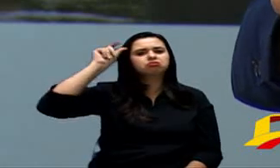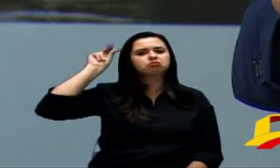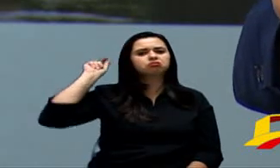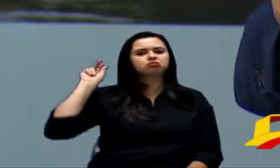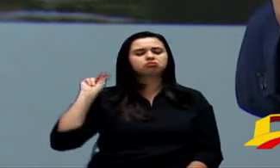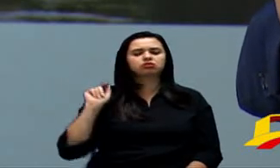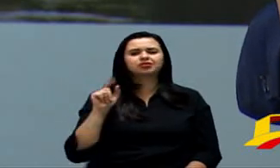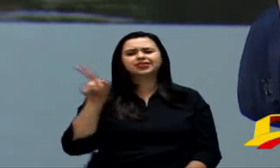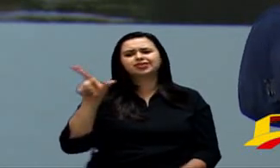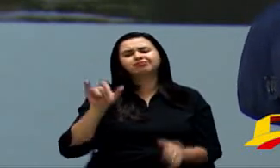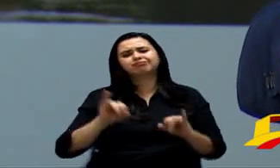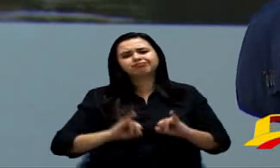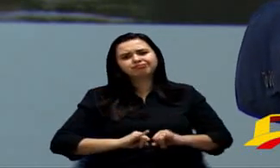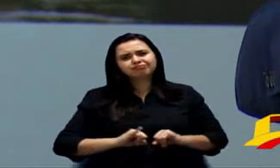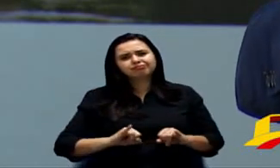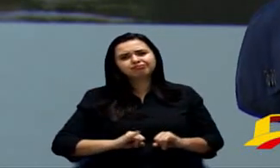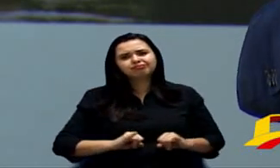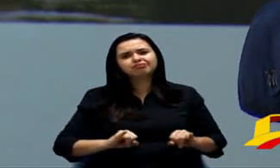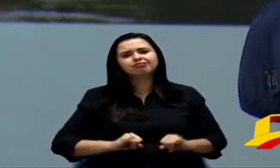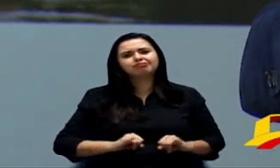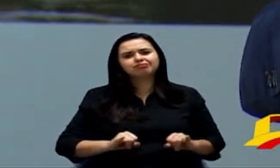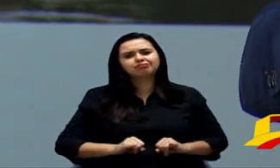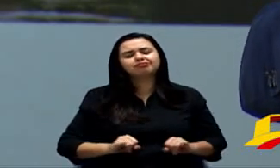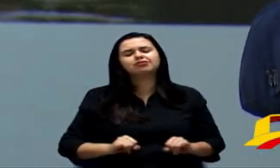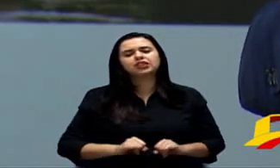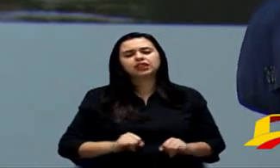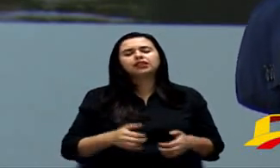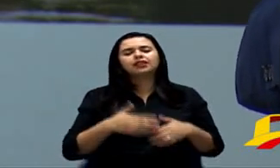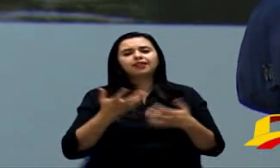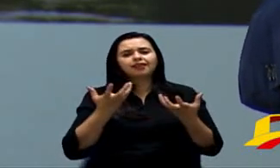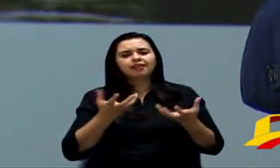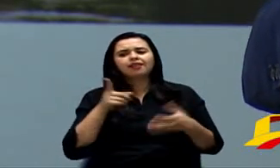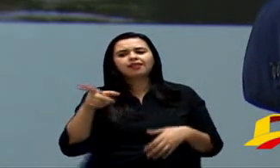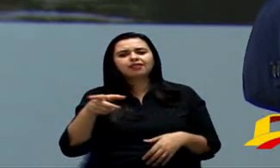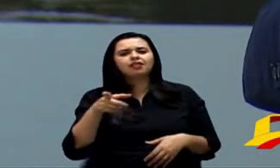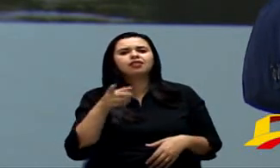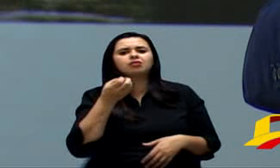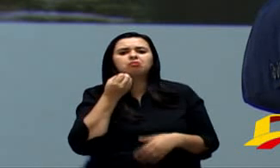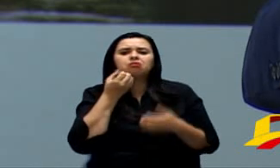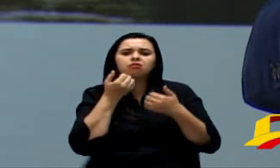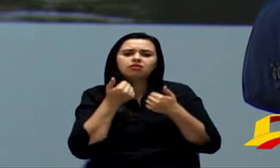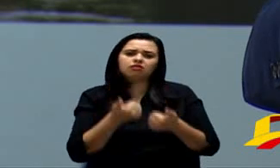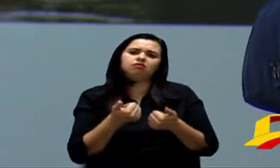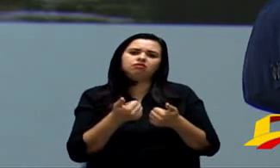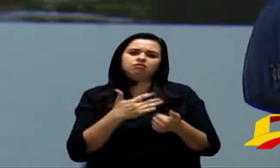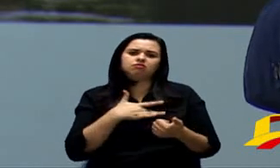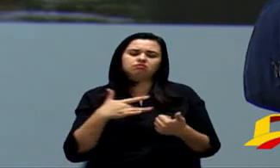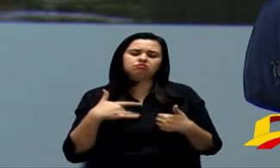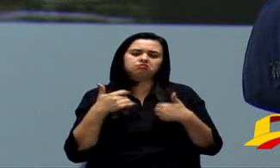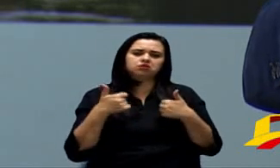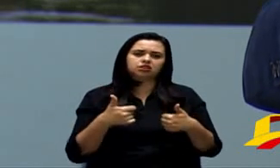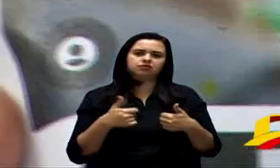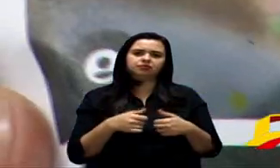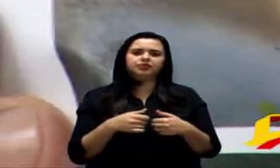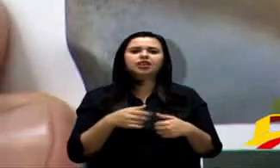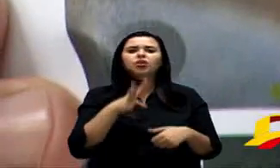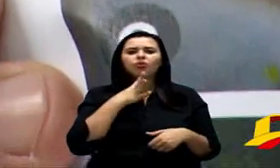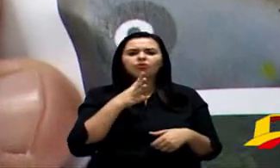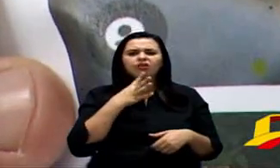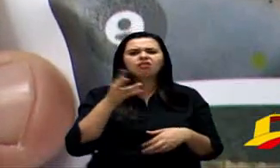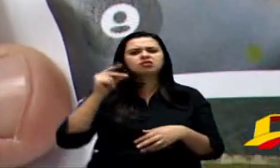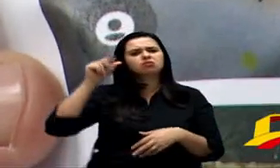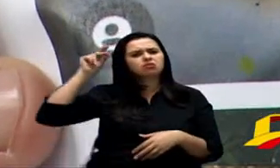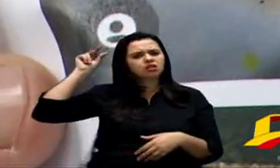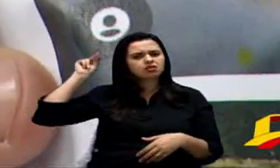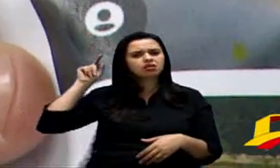por essa situação, que é um dos que mais querem o bem do Sandro. Conhece ele desde quando ele estava no circo e ajudou a trazer ele para Sorocaba,